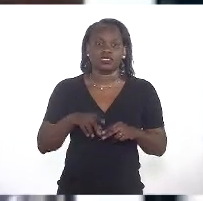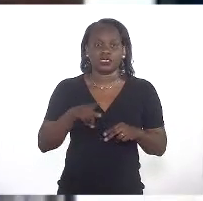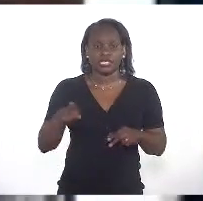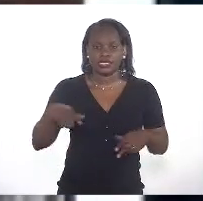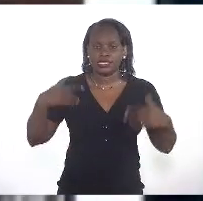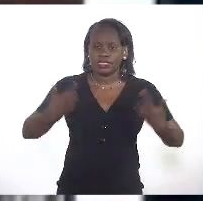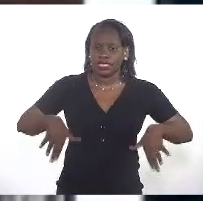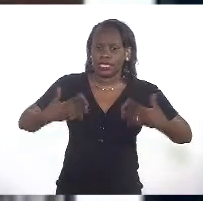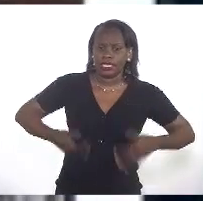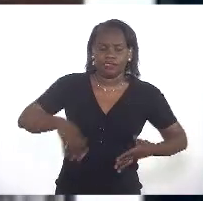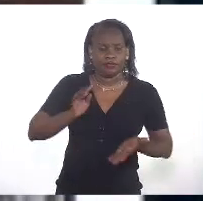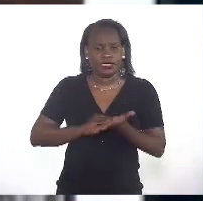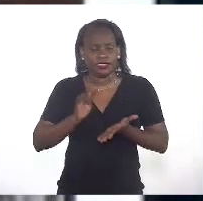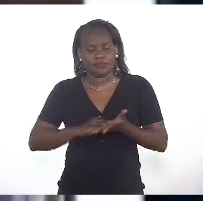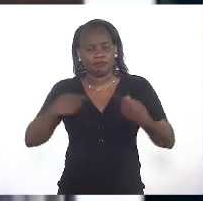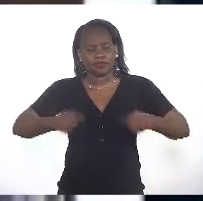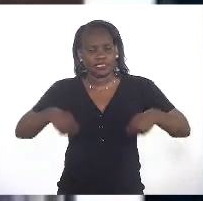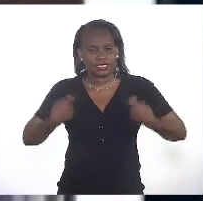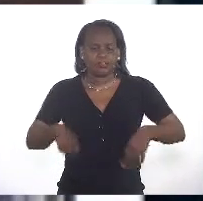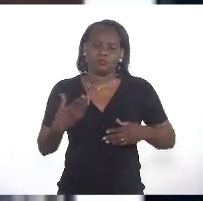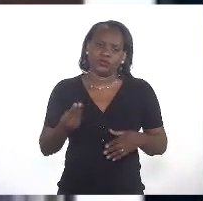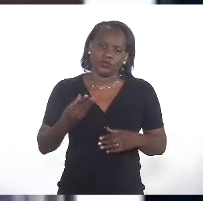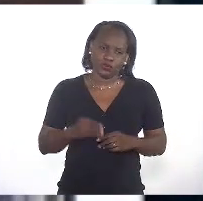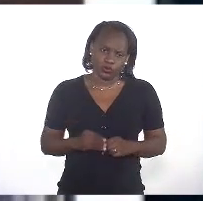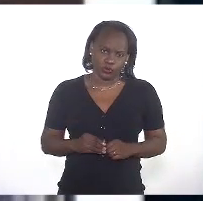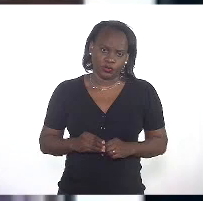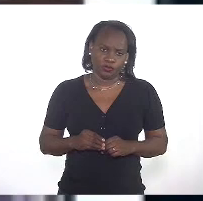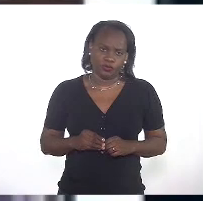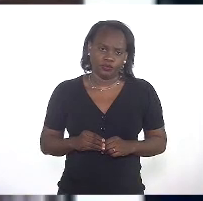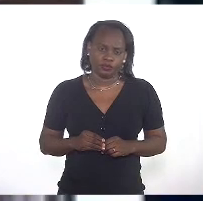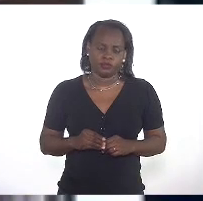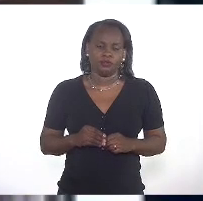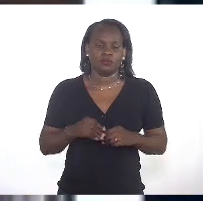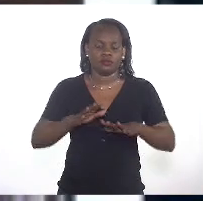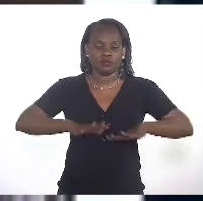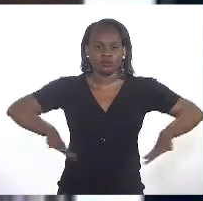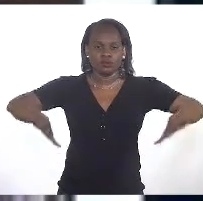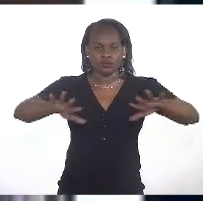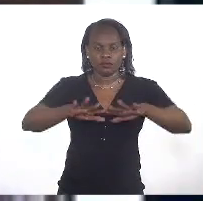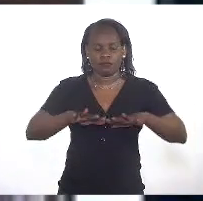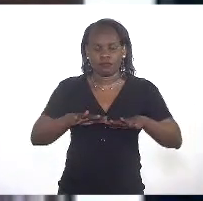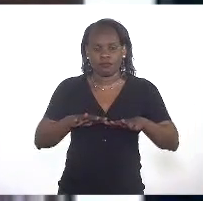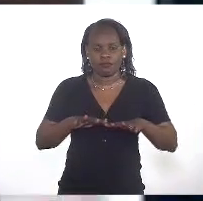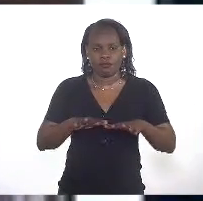por necessidade que o público